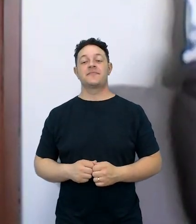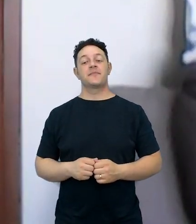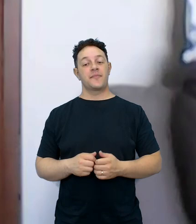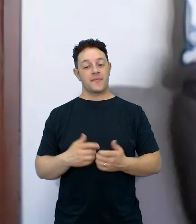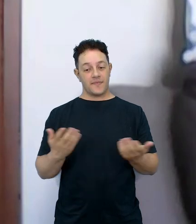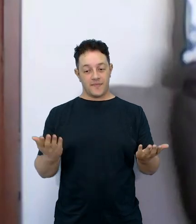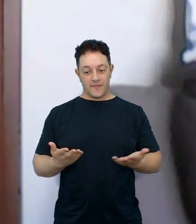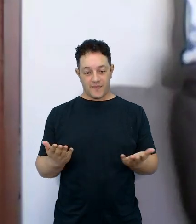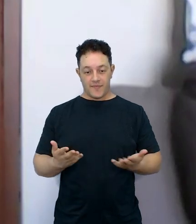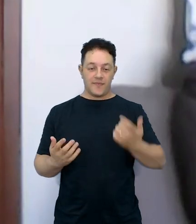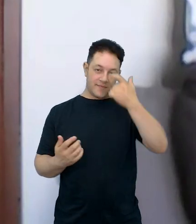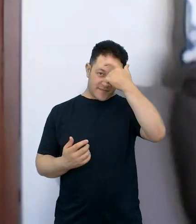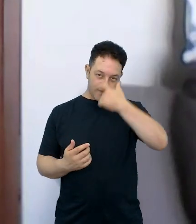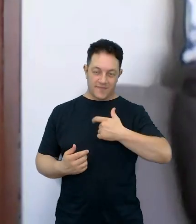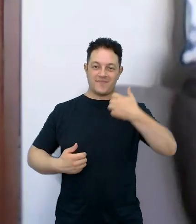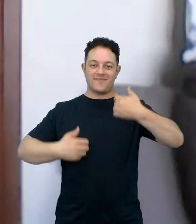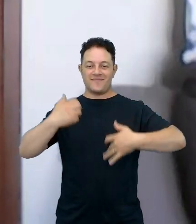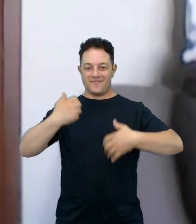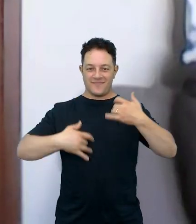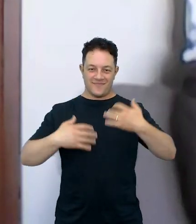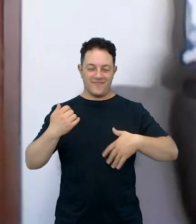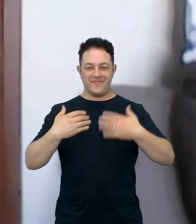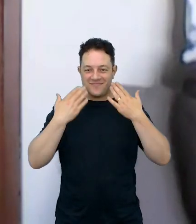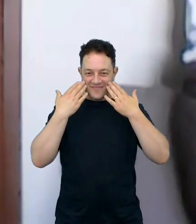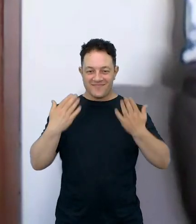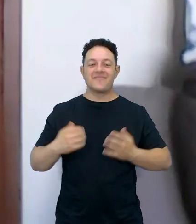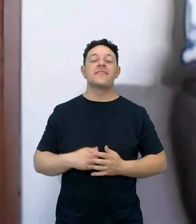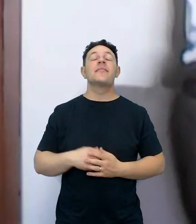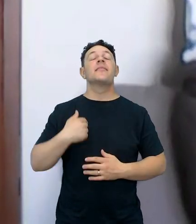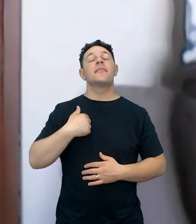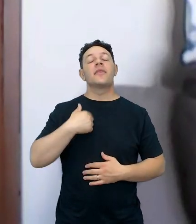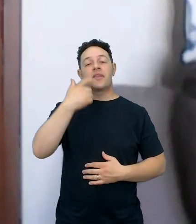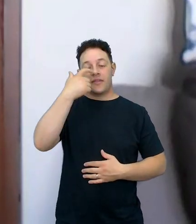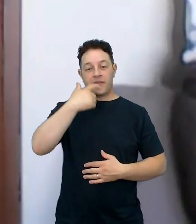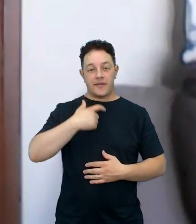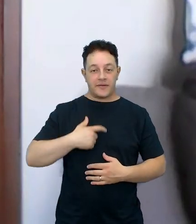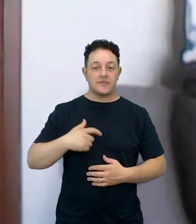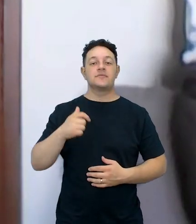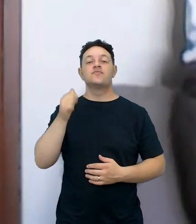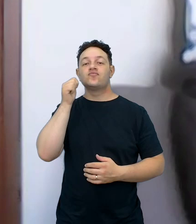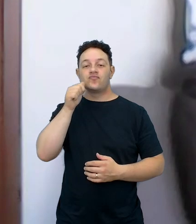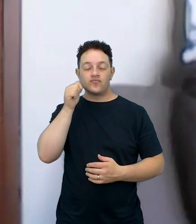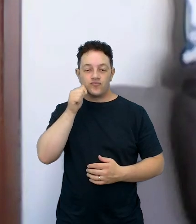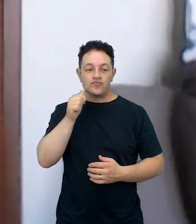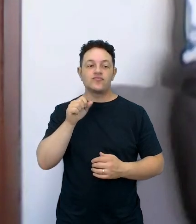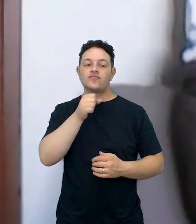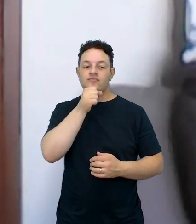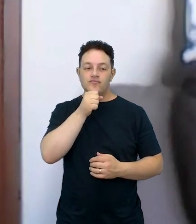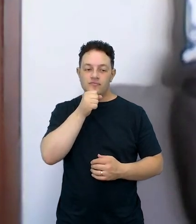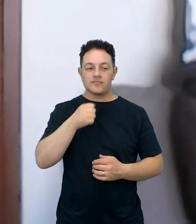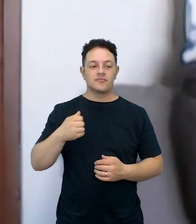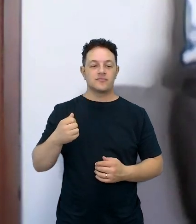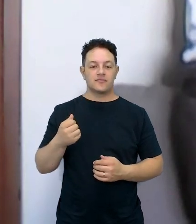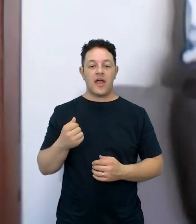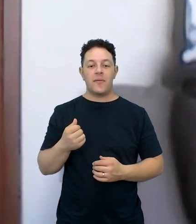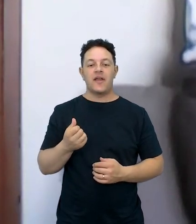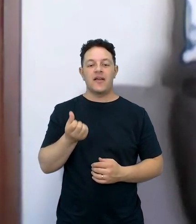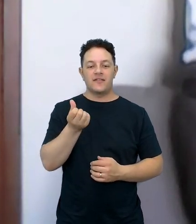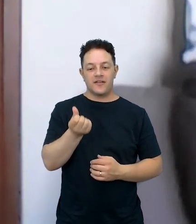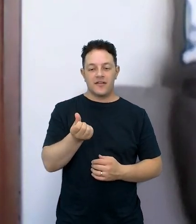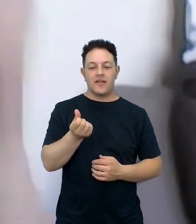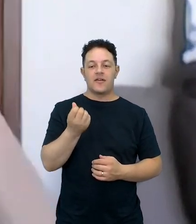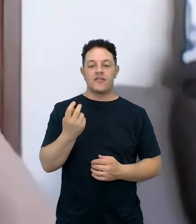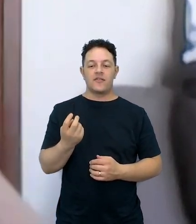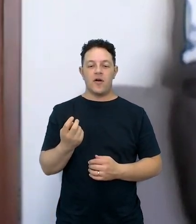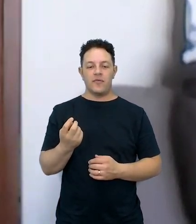Eu vou fazer minha audiodescrição. Eu sou uma senhora de 63 anos,